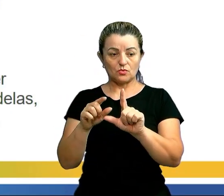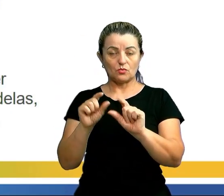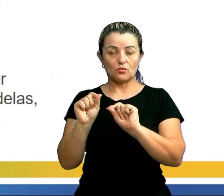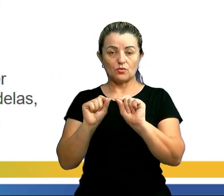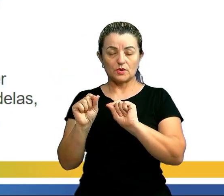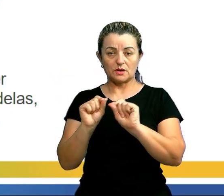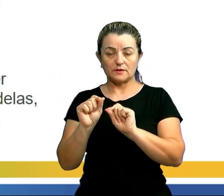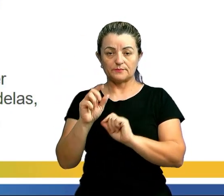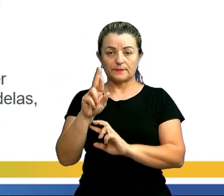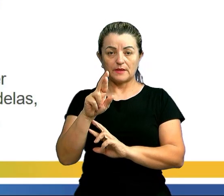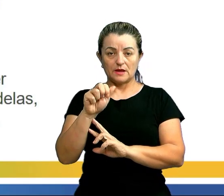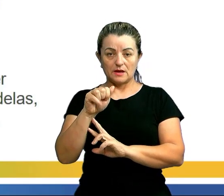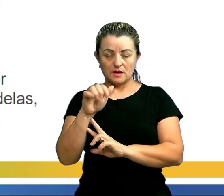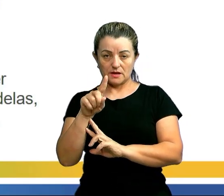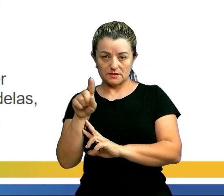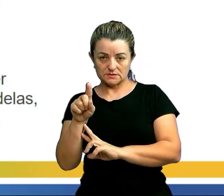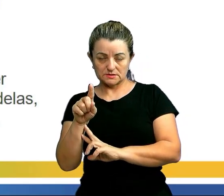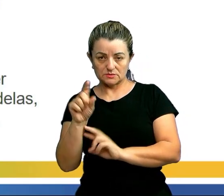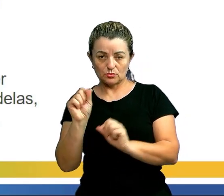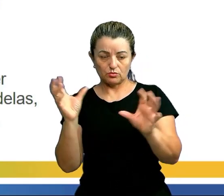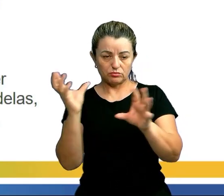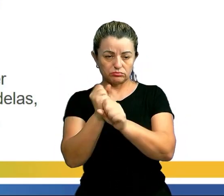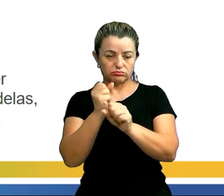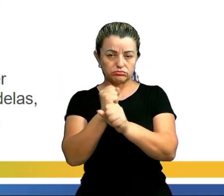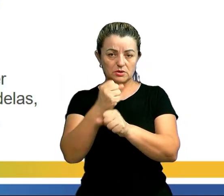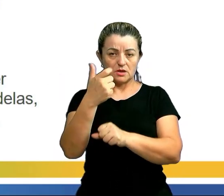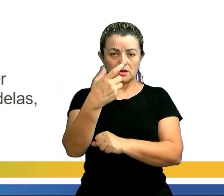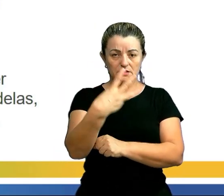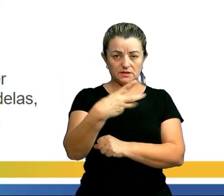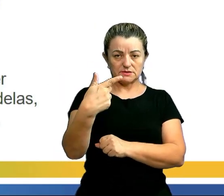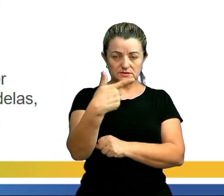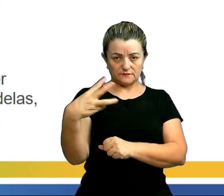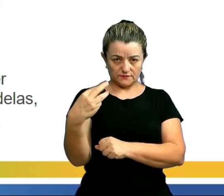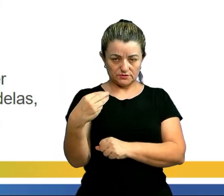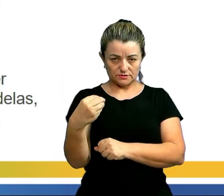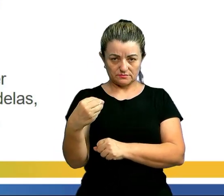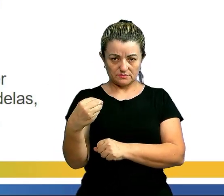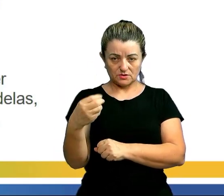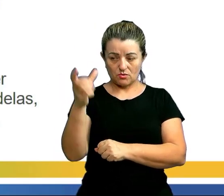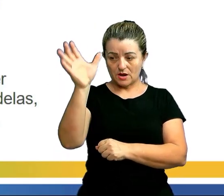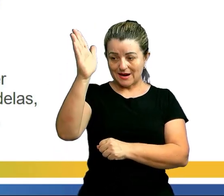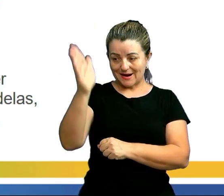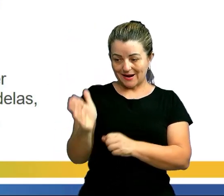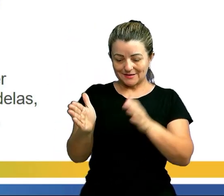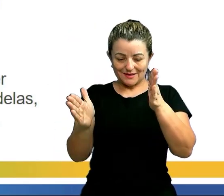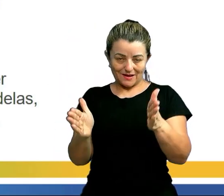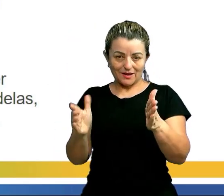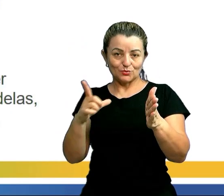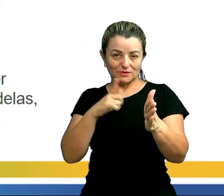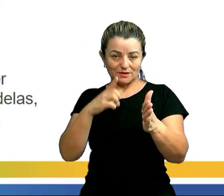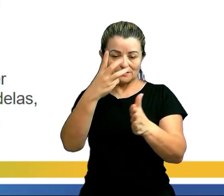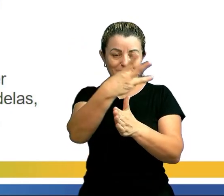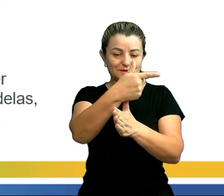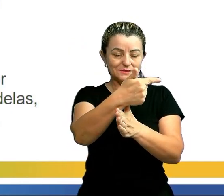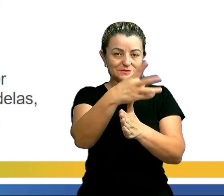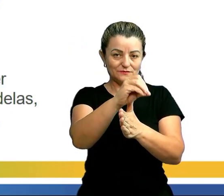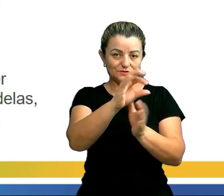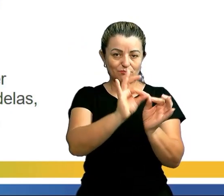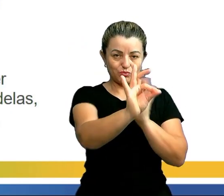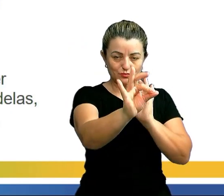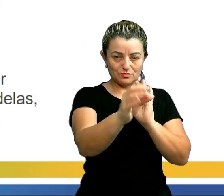de 102.400 dá exatamente 320. Então, cada lado tem 320 metros. Agora que